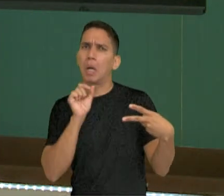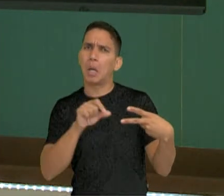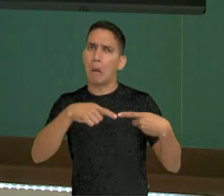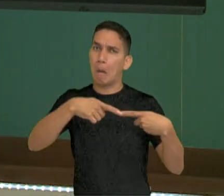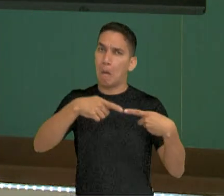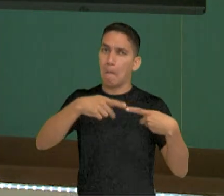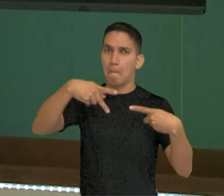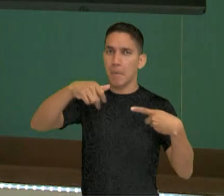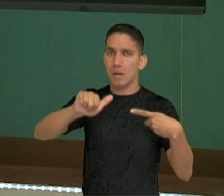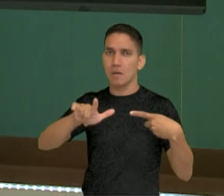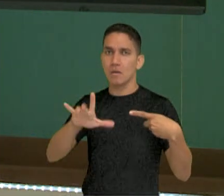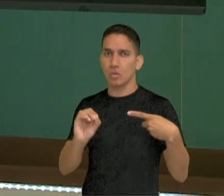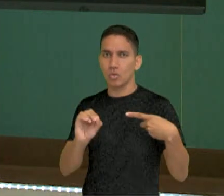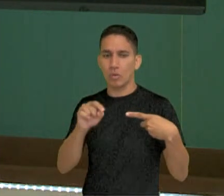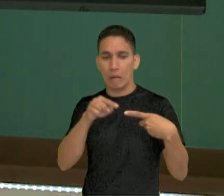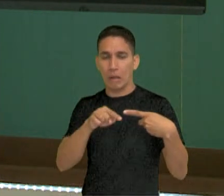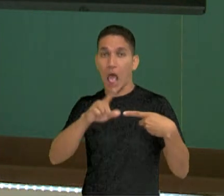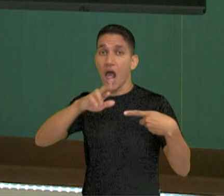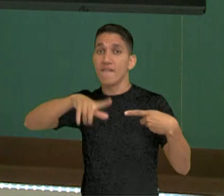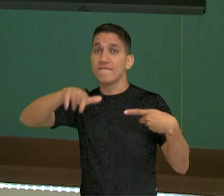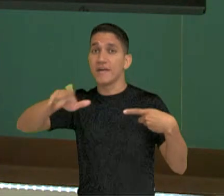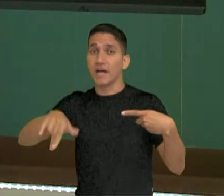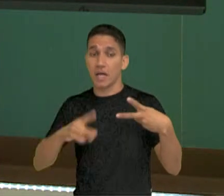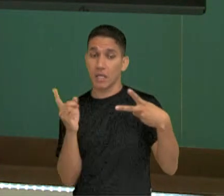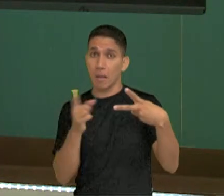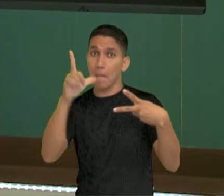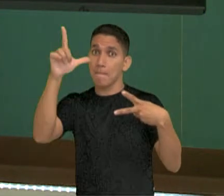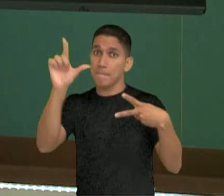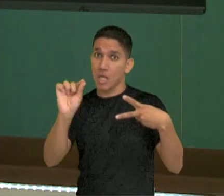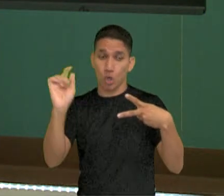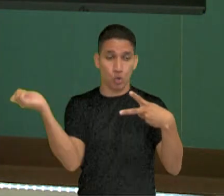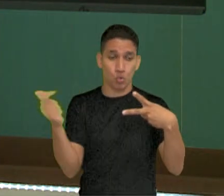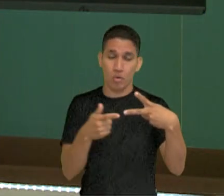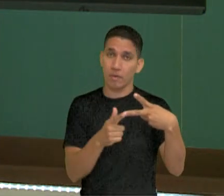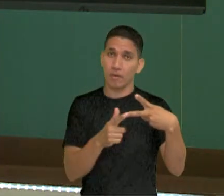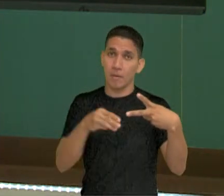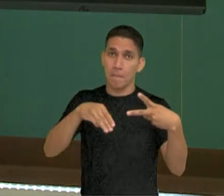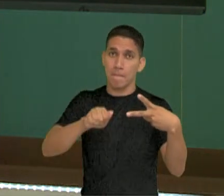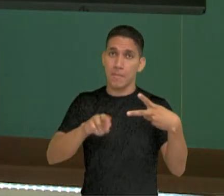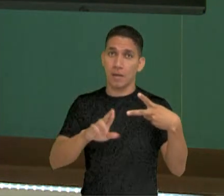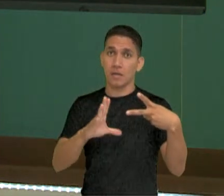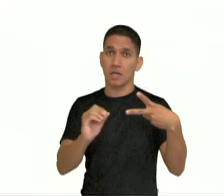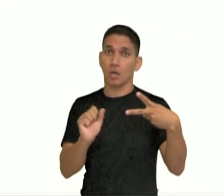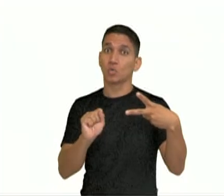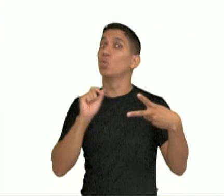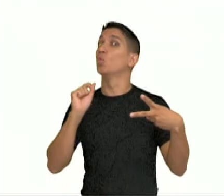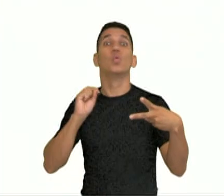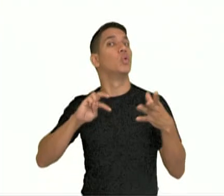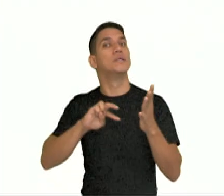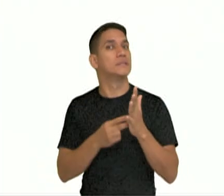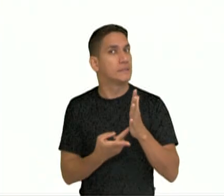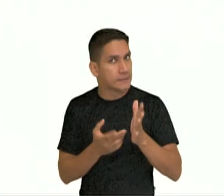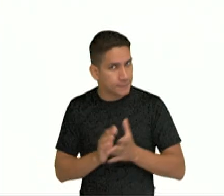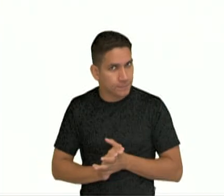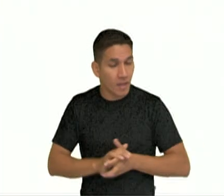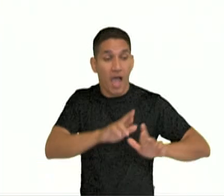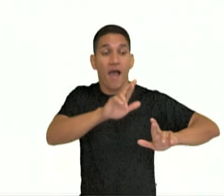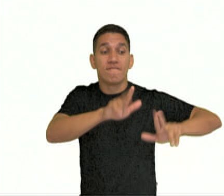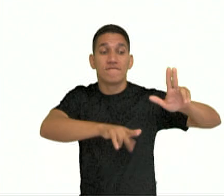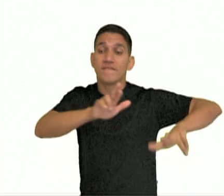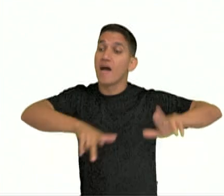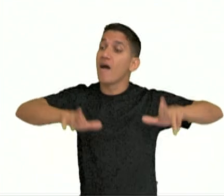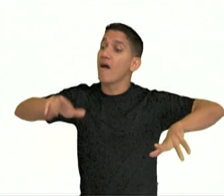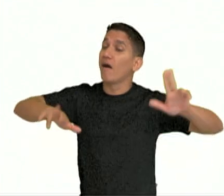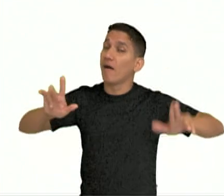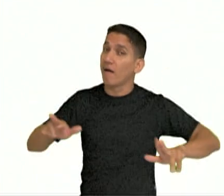do primeiro, é menor que a variância do Marcos. Isso significa o quê? Que a